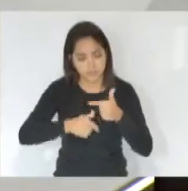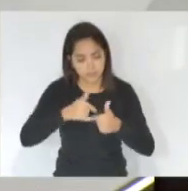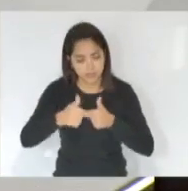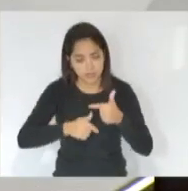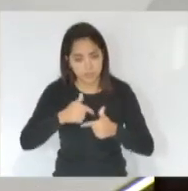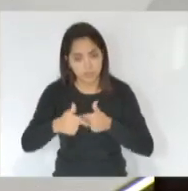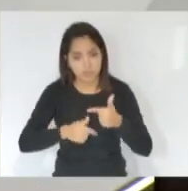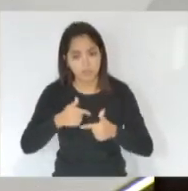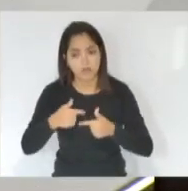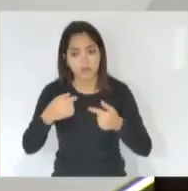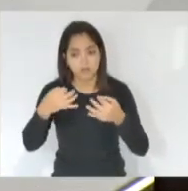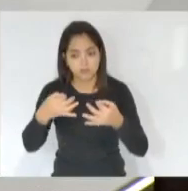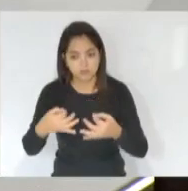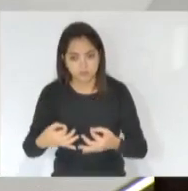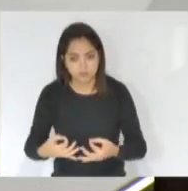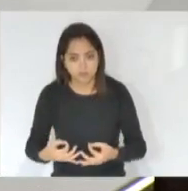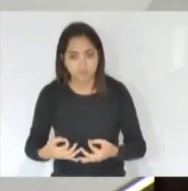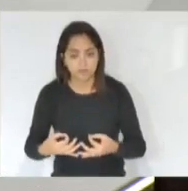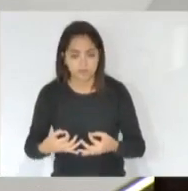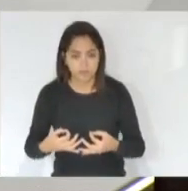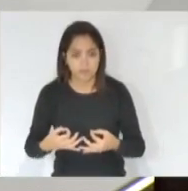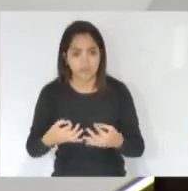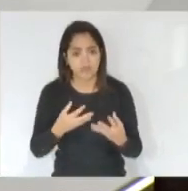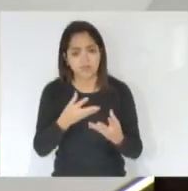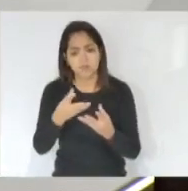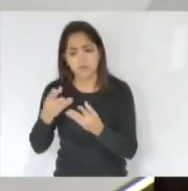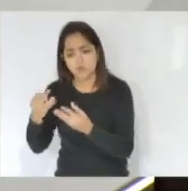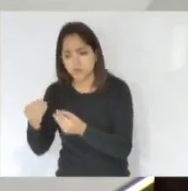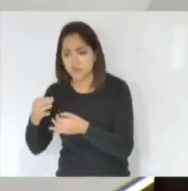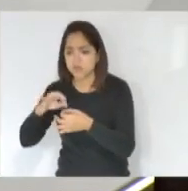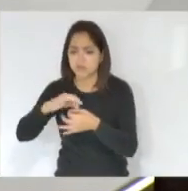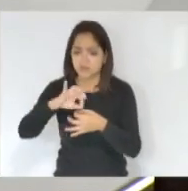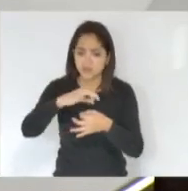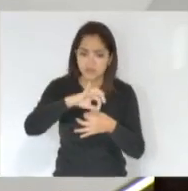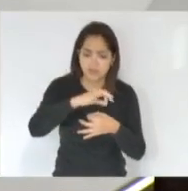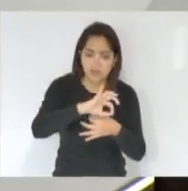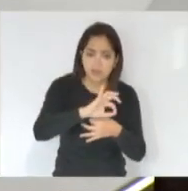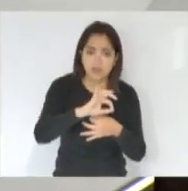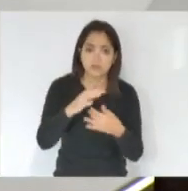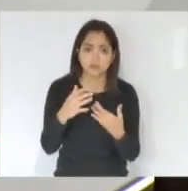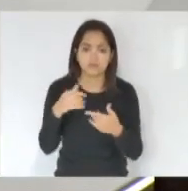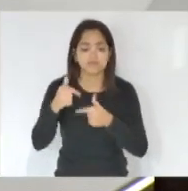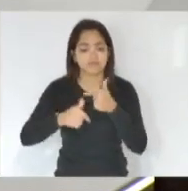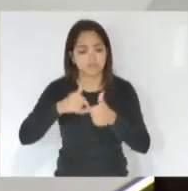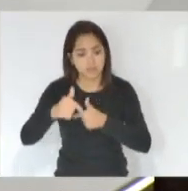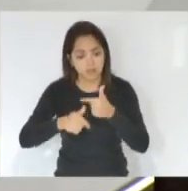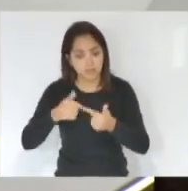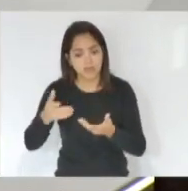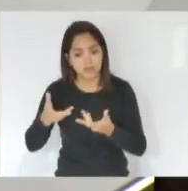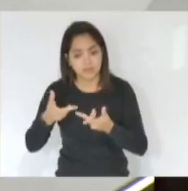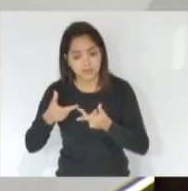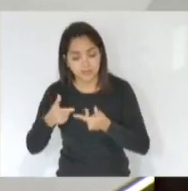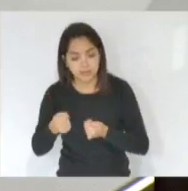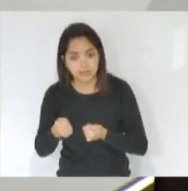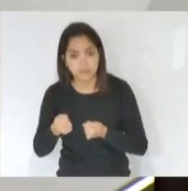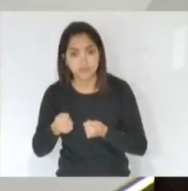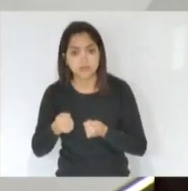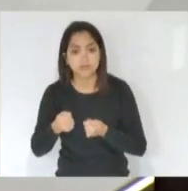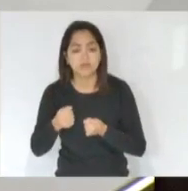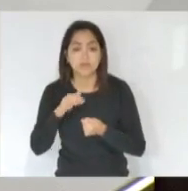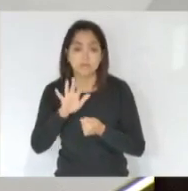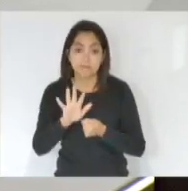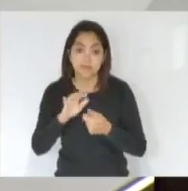certeza que temos muitas e muitas entidades pelo Estado afora que fazem ótimos trabalhos, mas nada custa